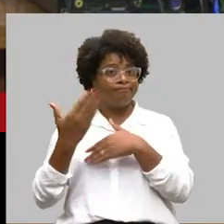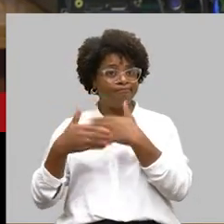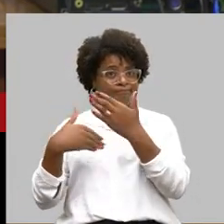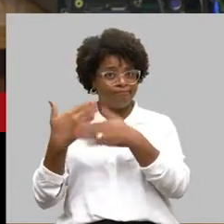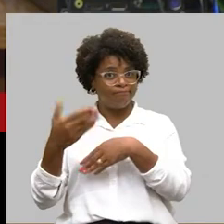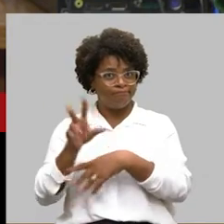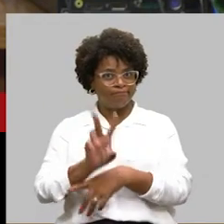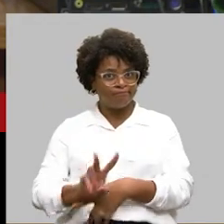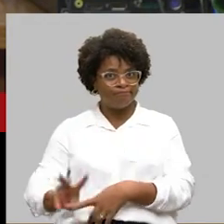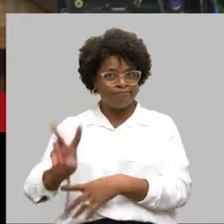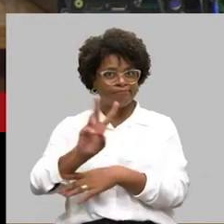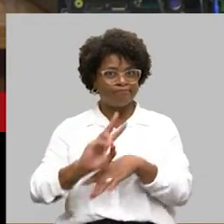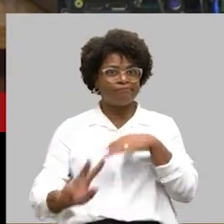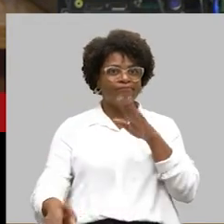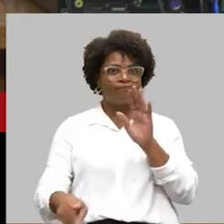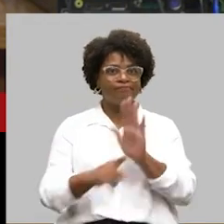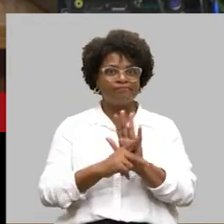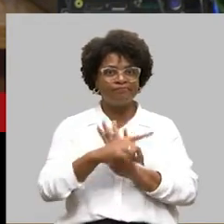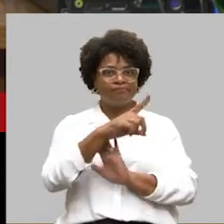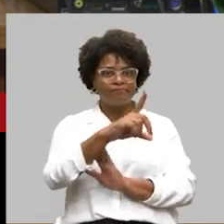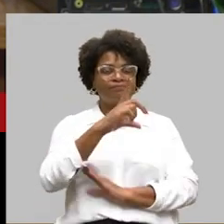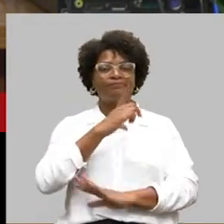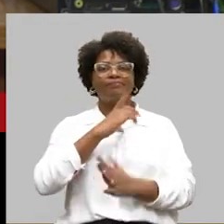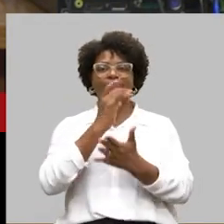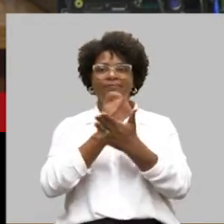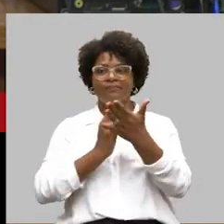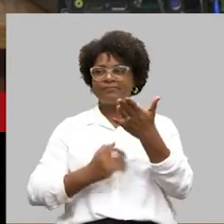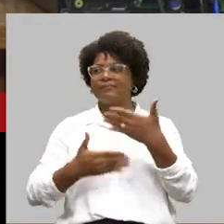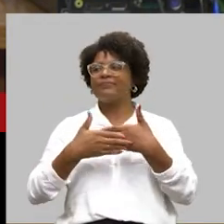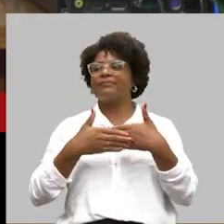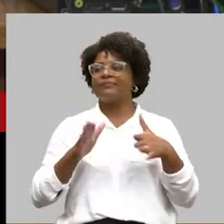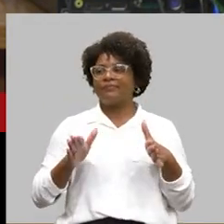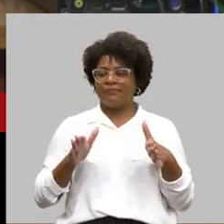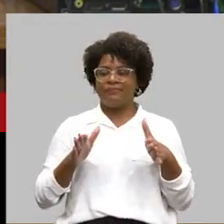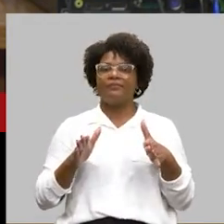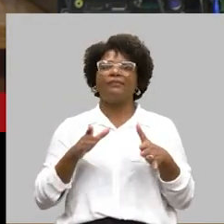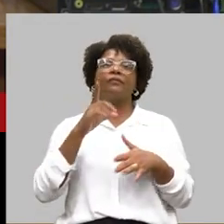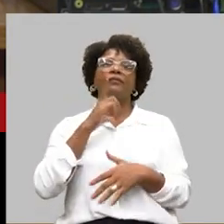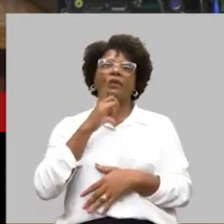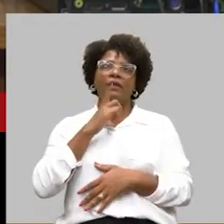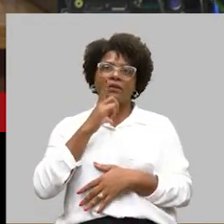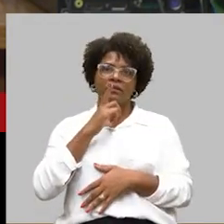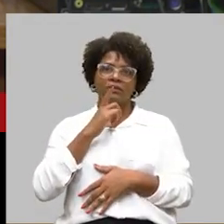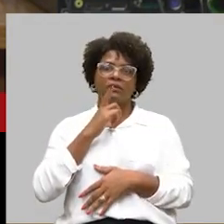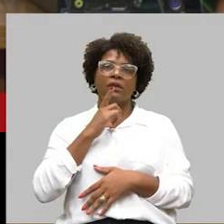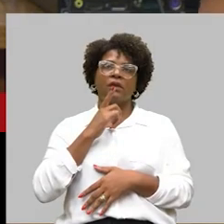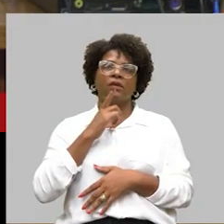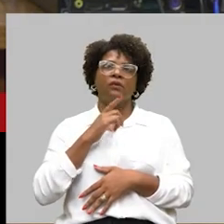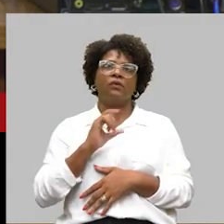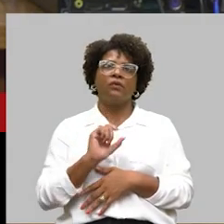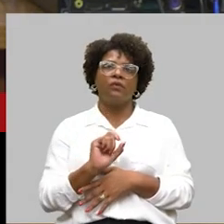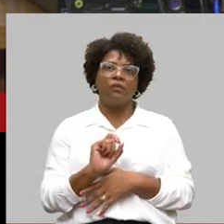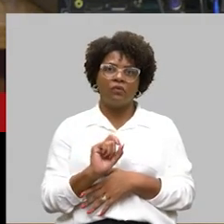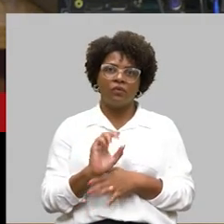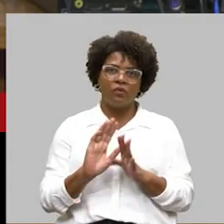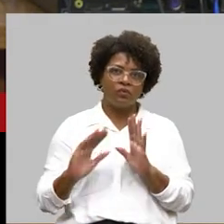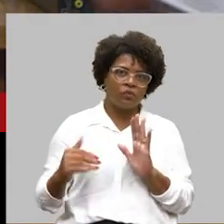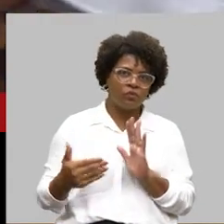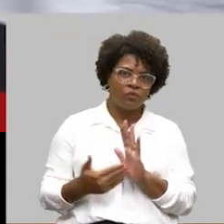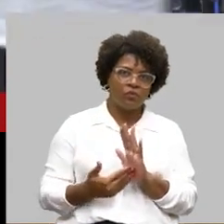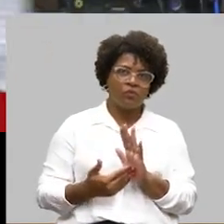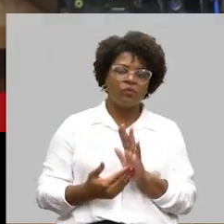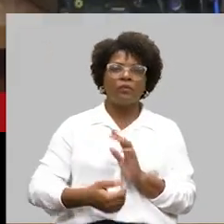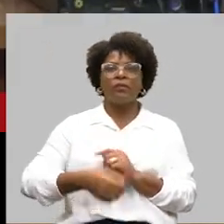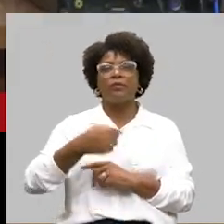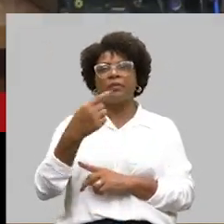acontecia né estamos com as inscrições abertas estamos aí com o país de volta né para o primeiro segundo e terceiros